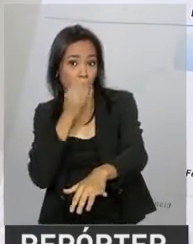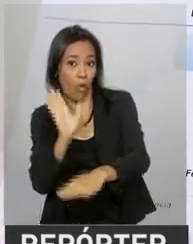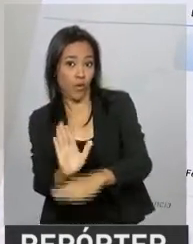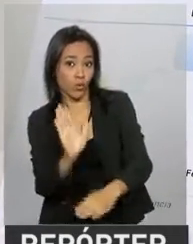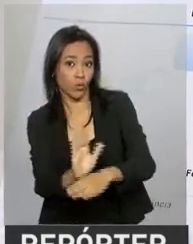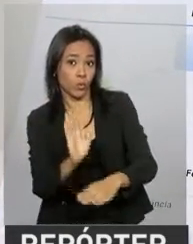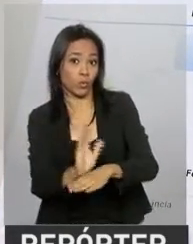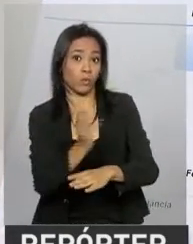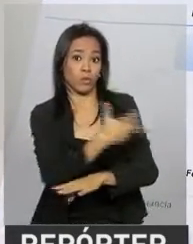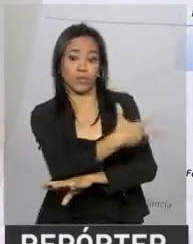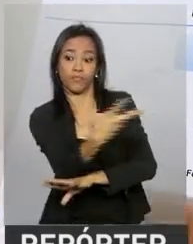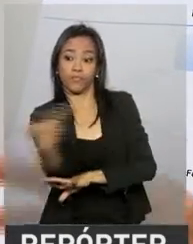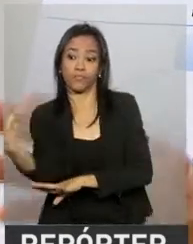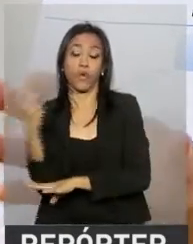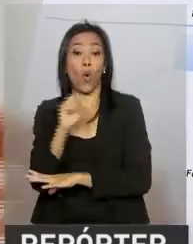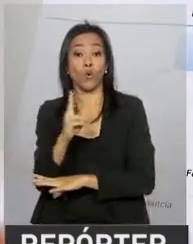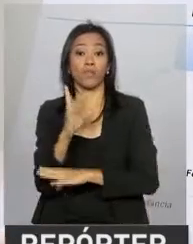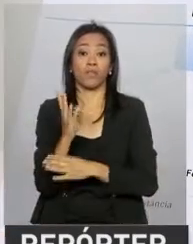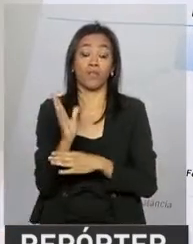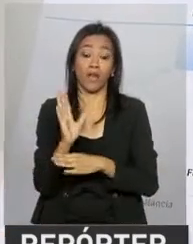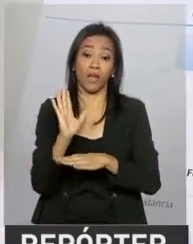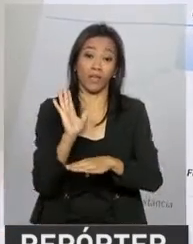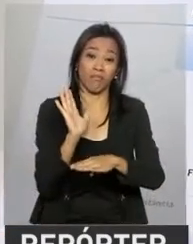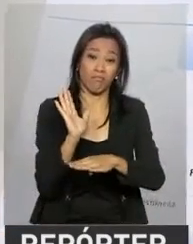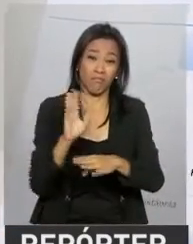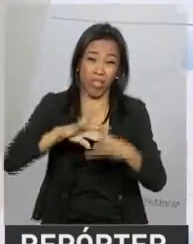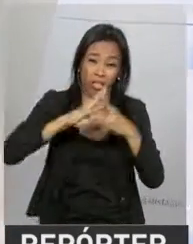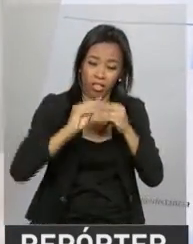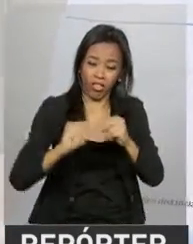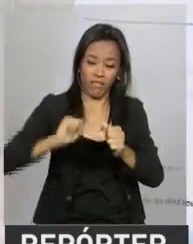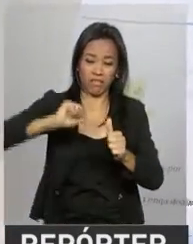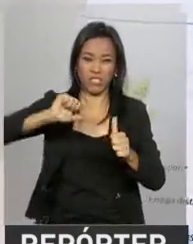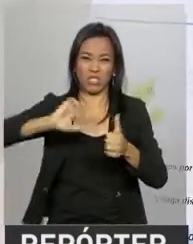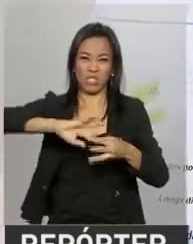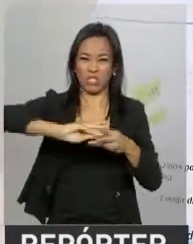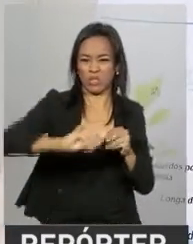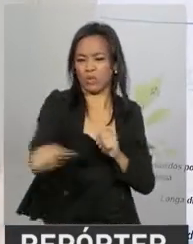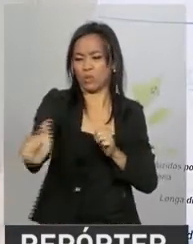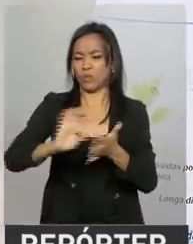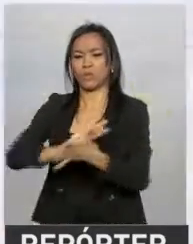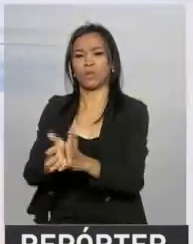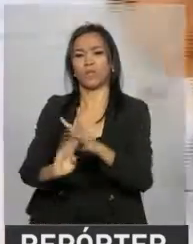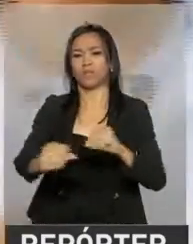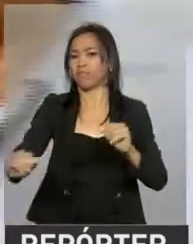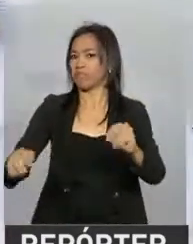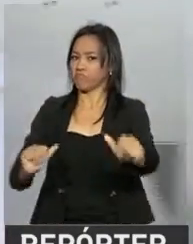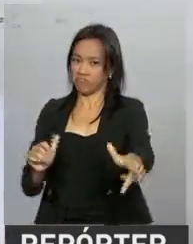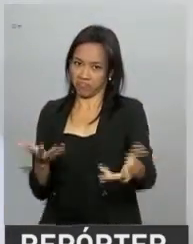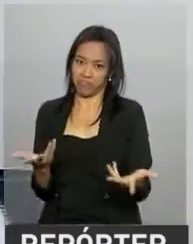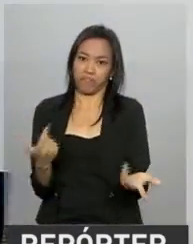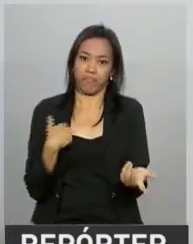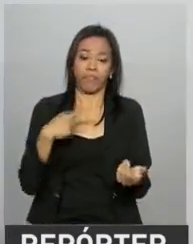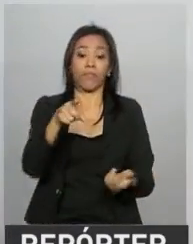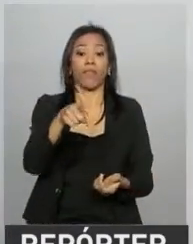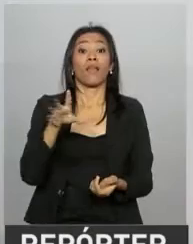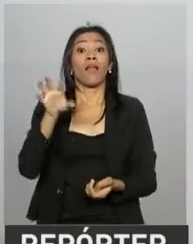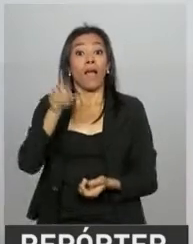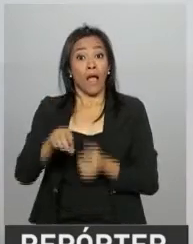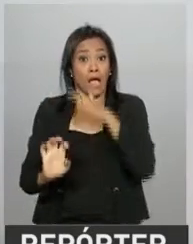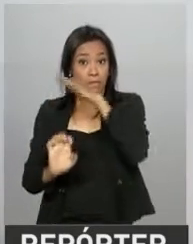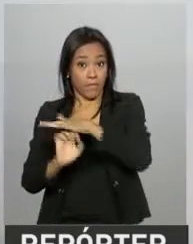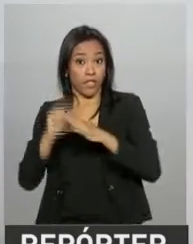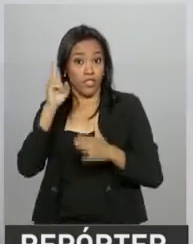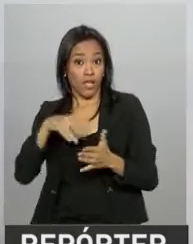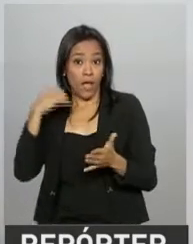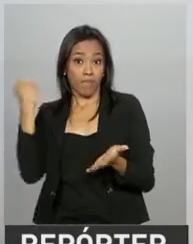s é praga realmente então armadilha para poder dizer exatamente para o produtor a embrapa já patenteou o produto ea